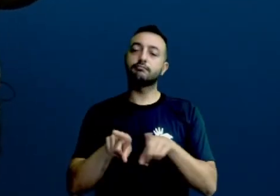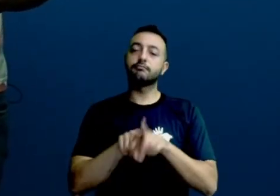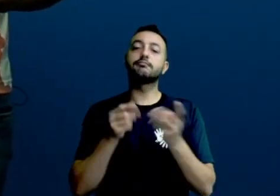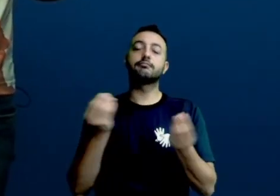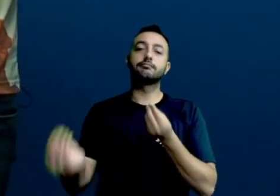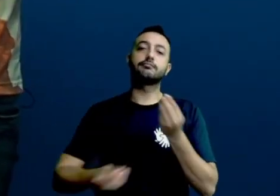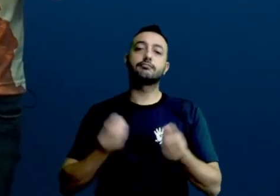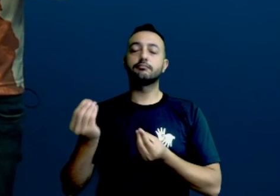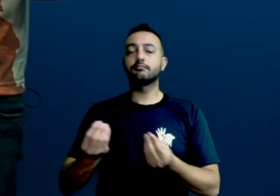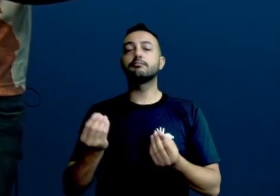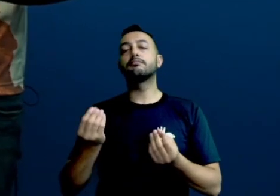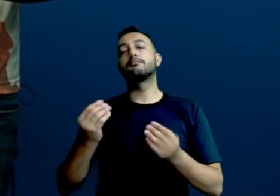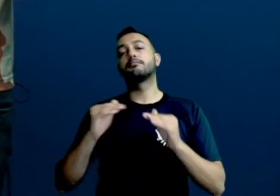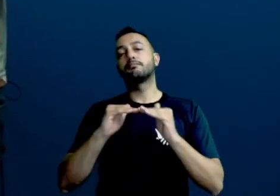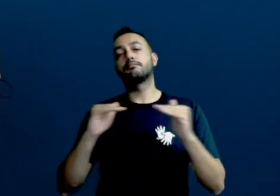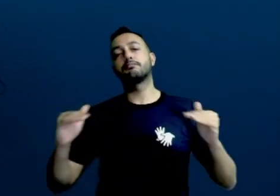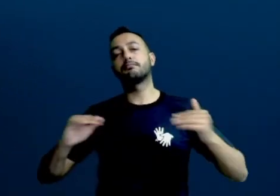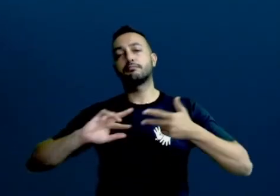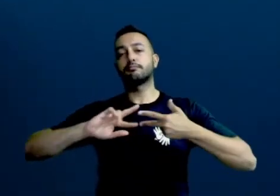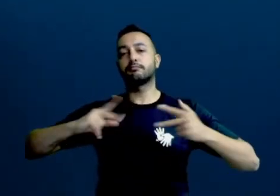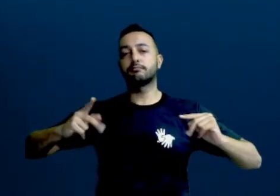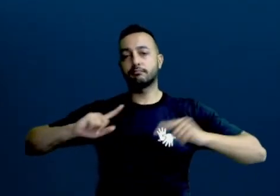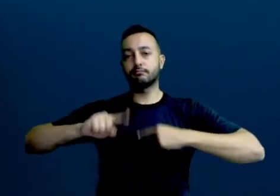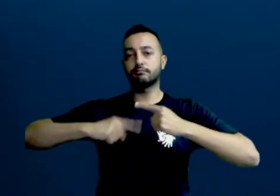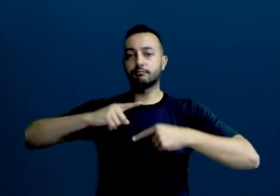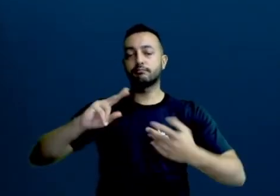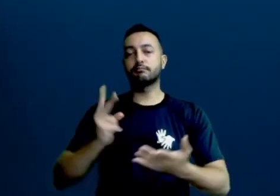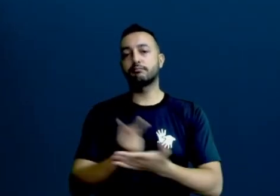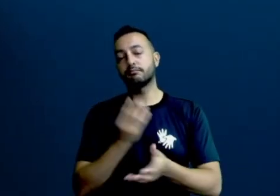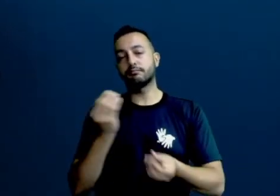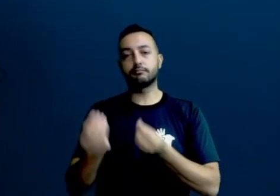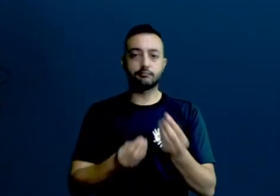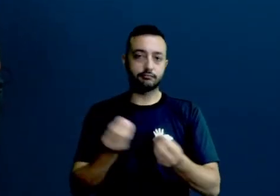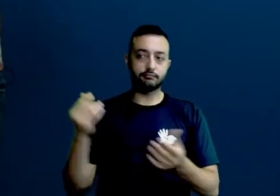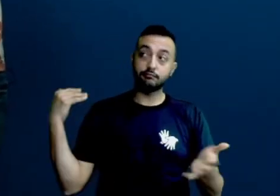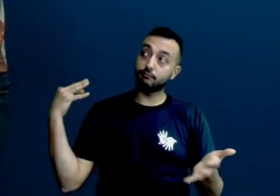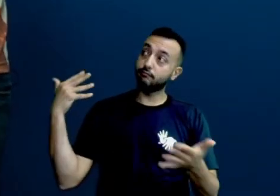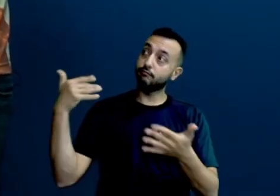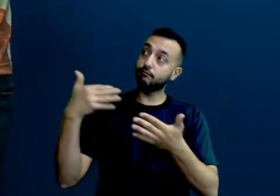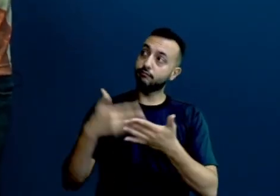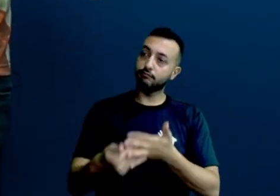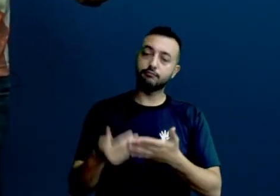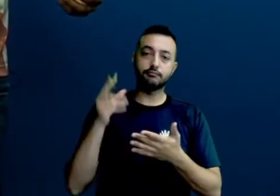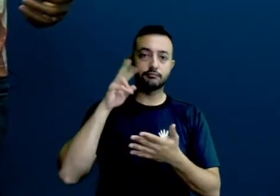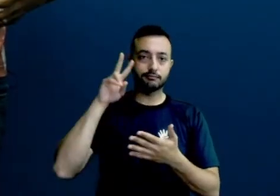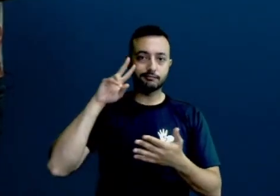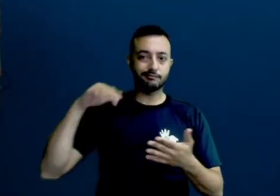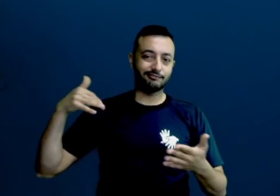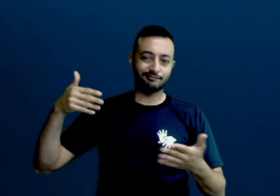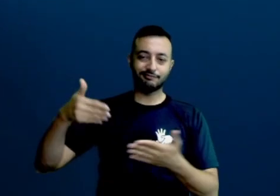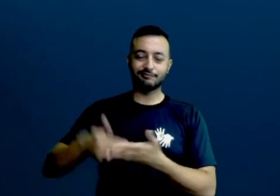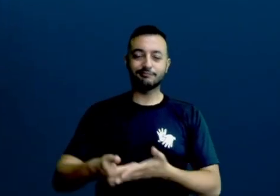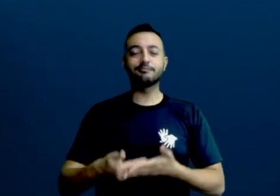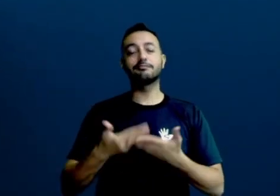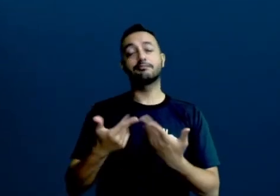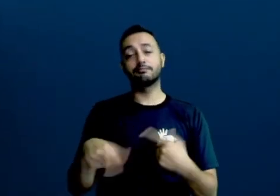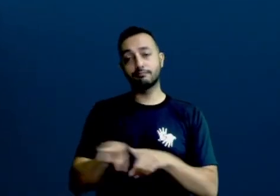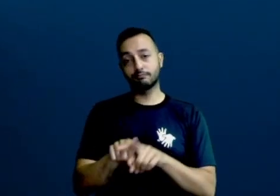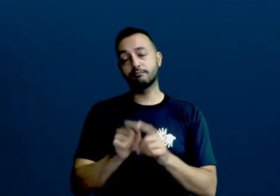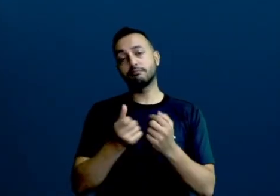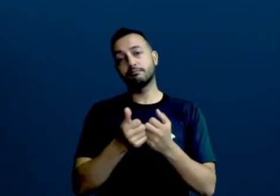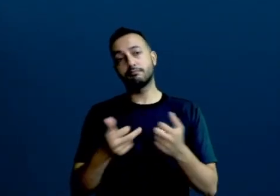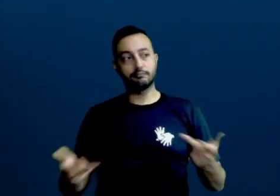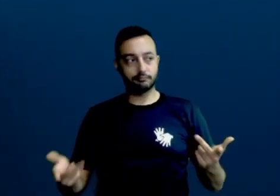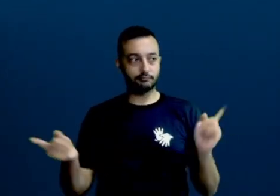padrões de hereditariedade do nosso povo brasileiro eles aconteceram ao longo desse processo histórico Tá certo e outras